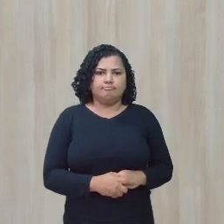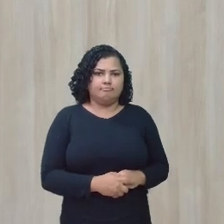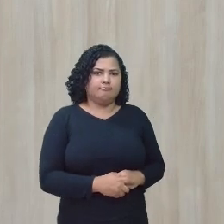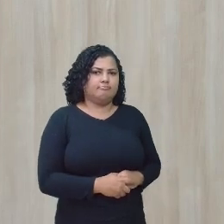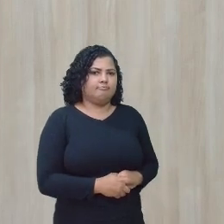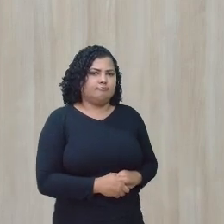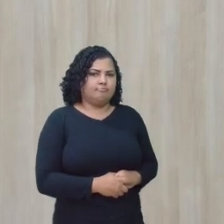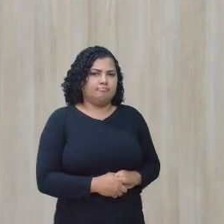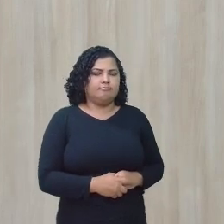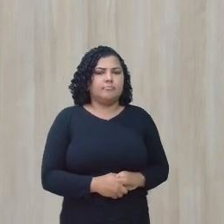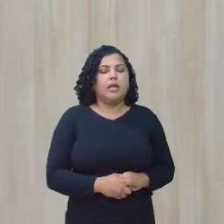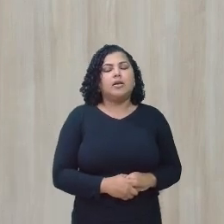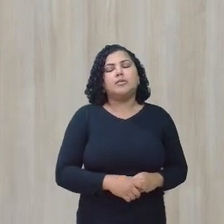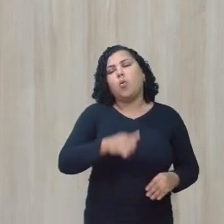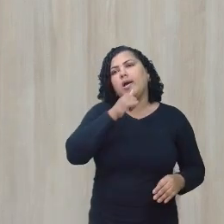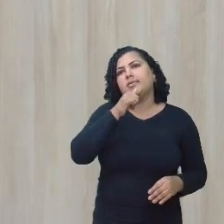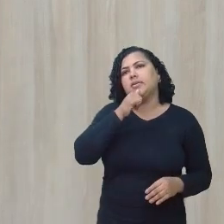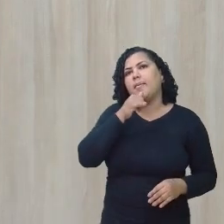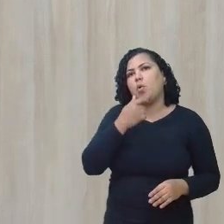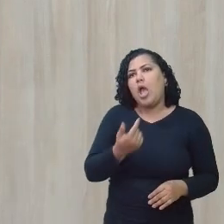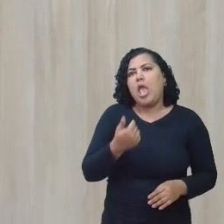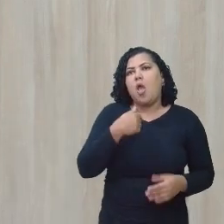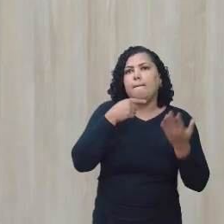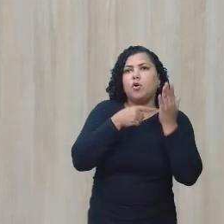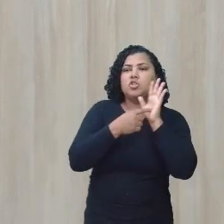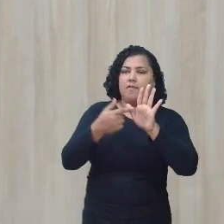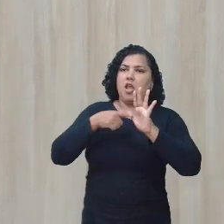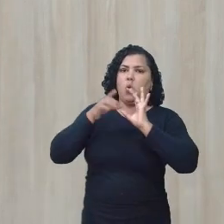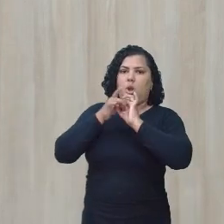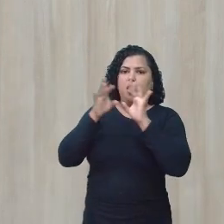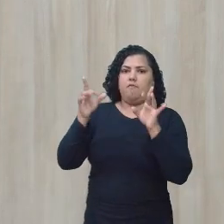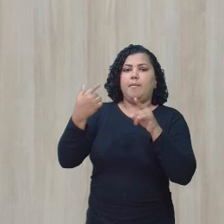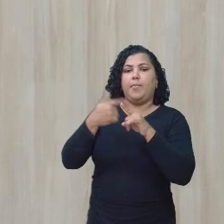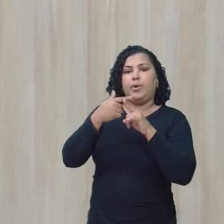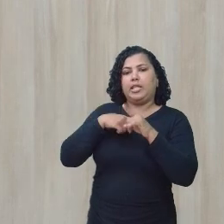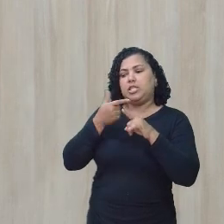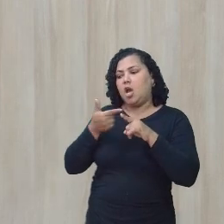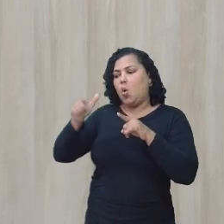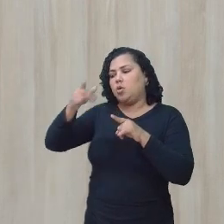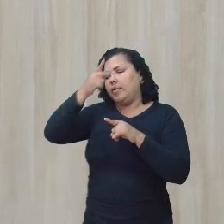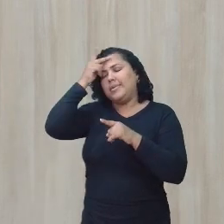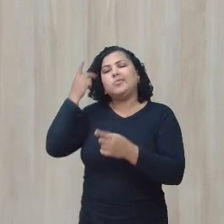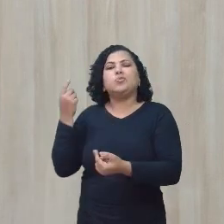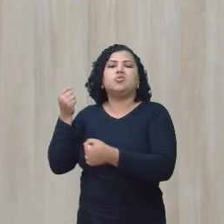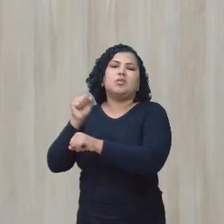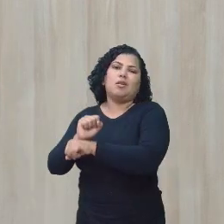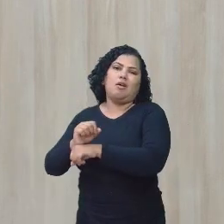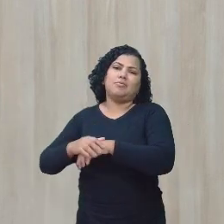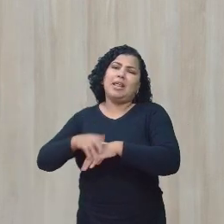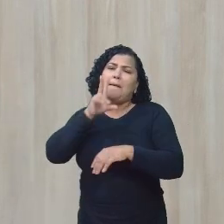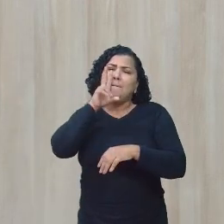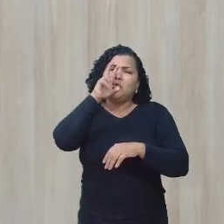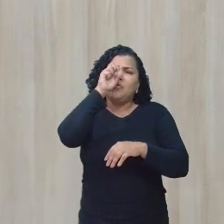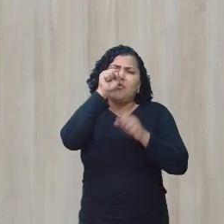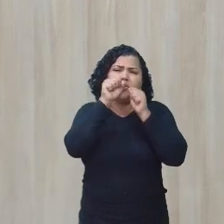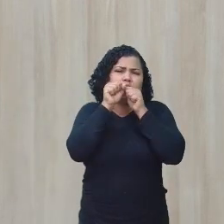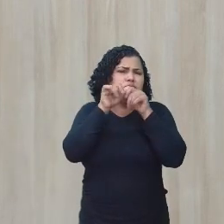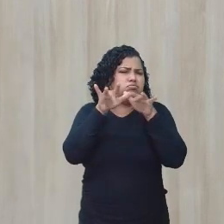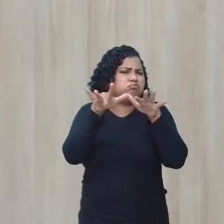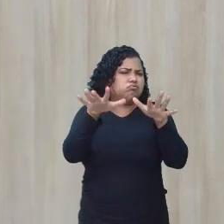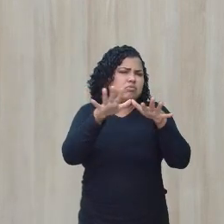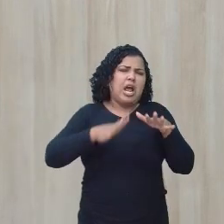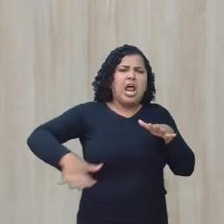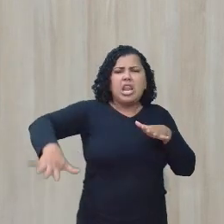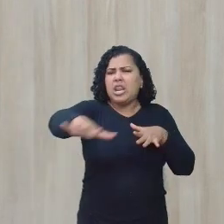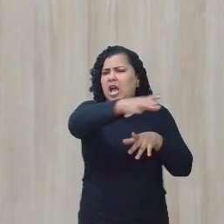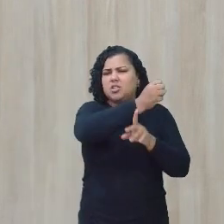pessoa escravizada. Então, a oposição ao fim da escravidão, ela foi muito forte, porque ela estava pulverizada. Não só pessoas ricas,